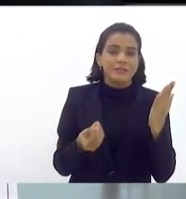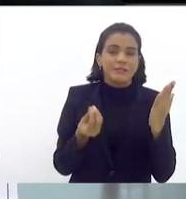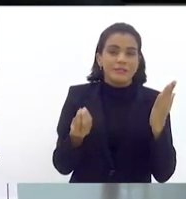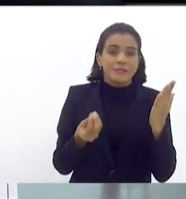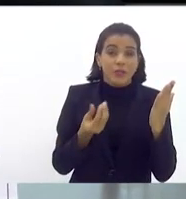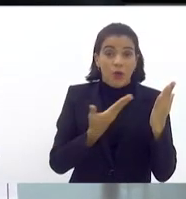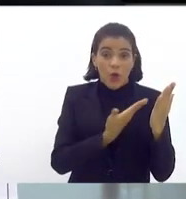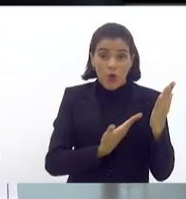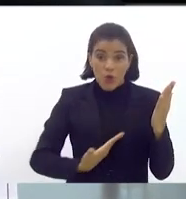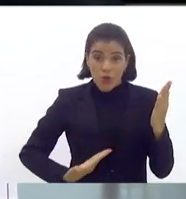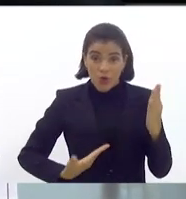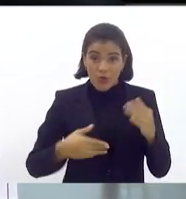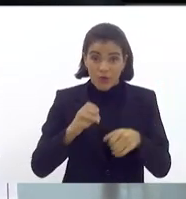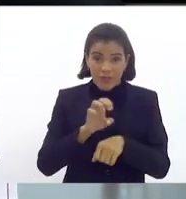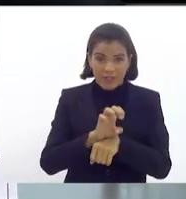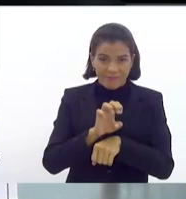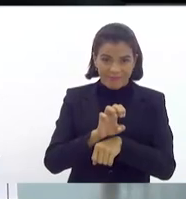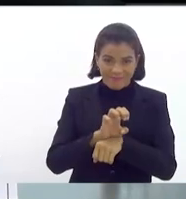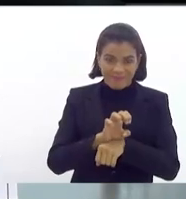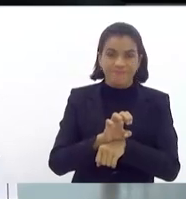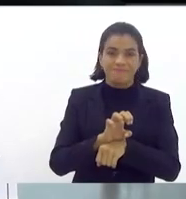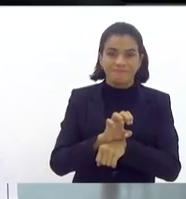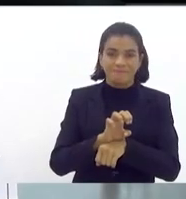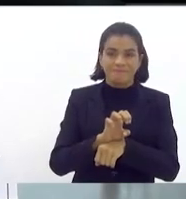o governo do Estado,